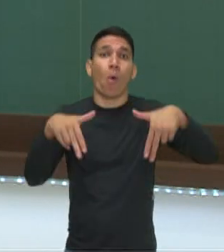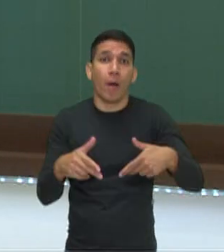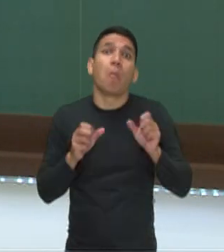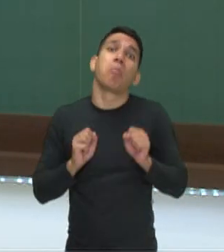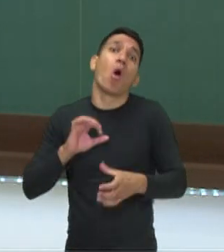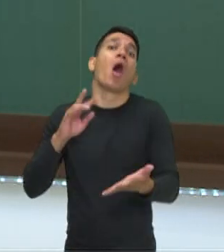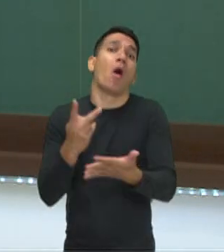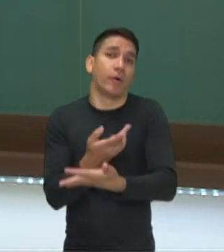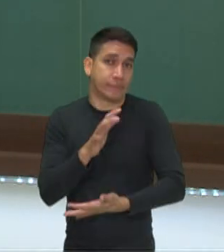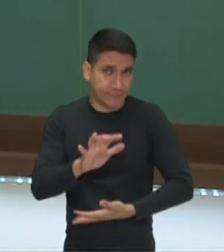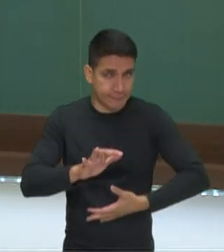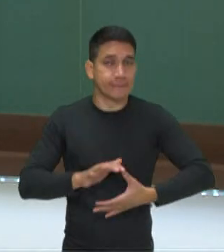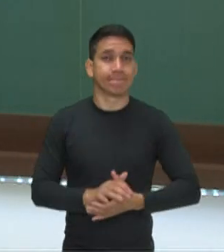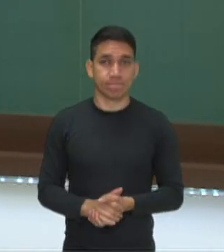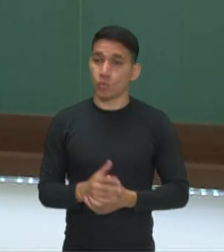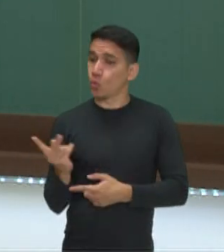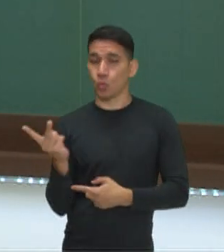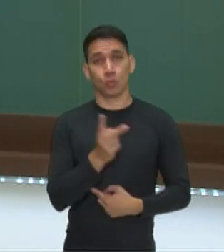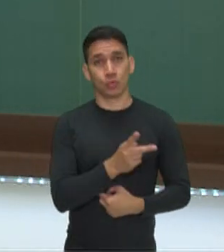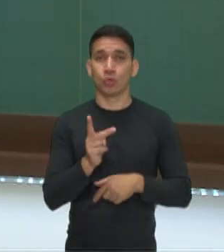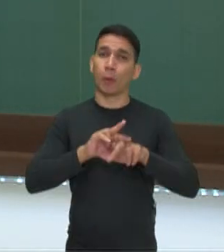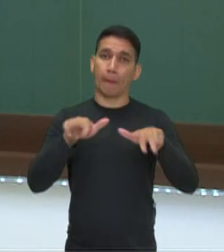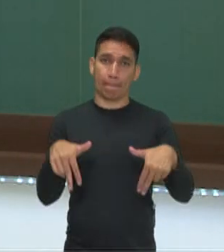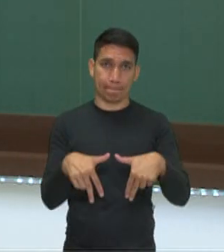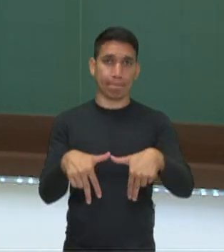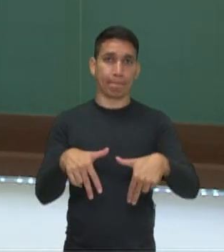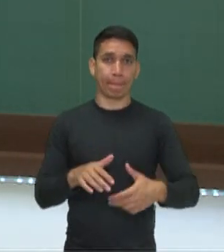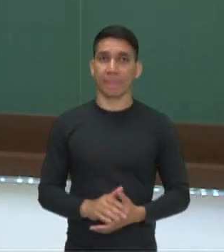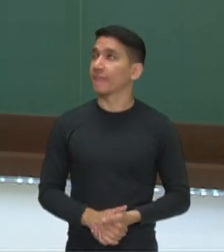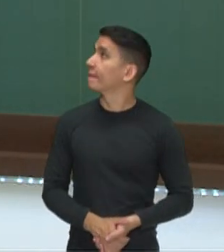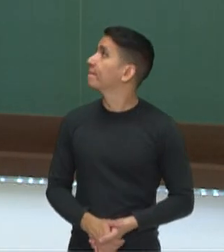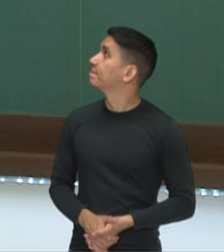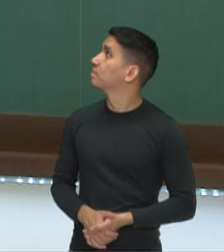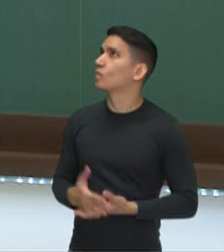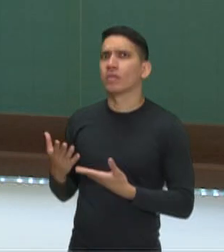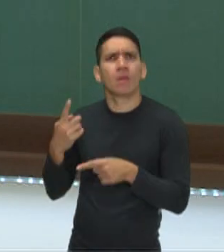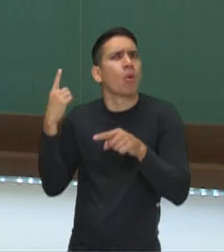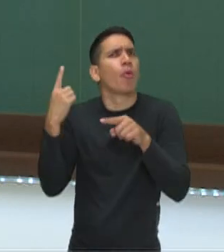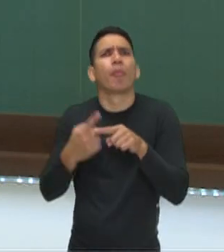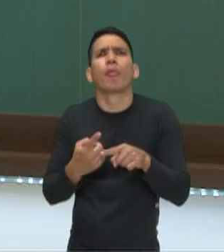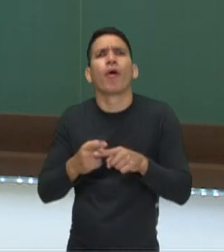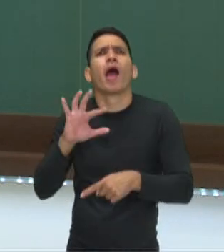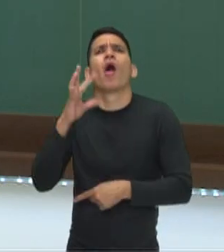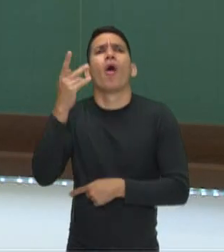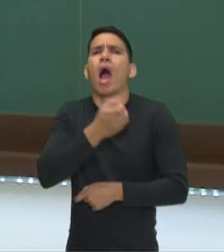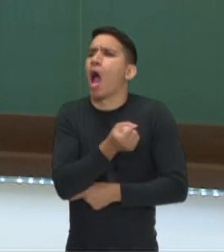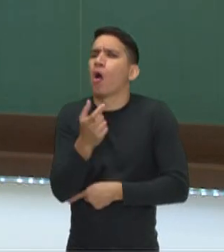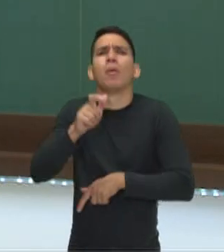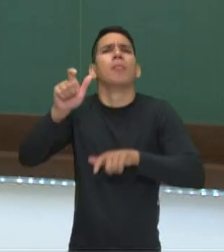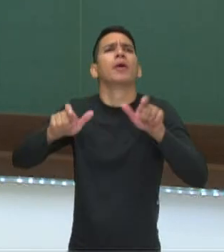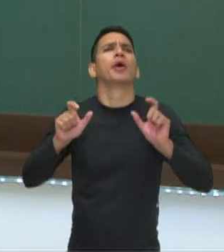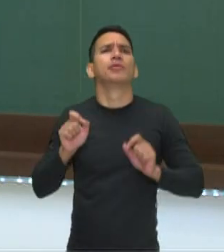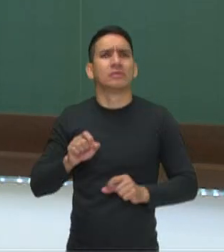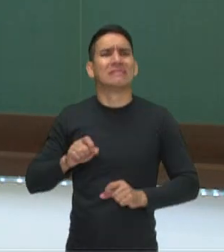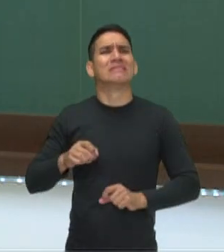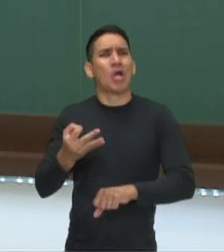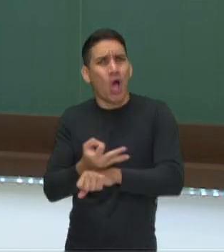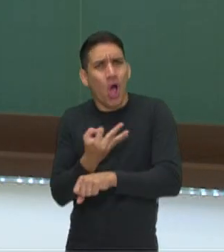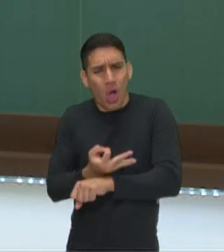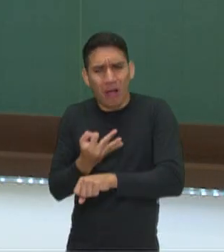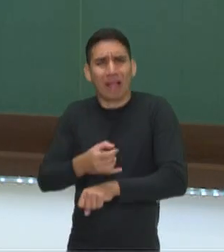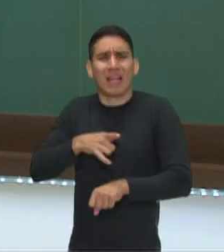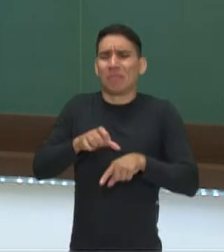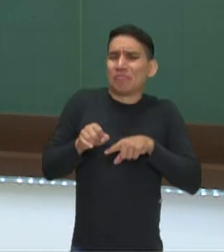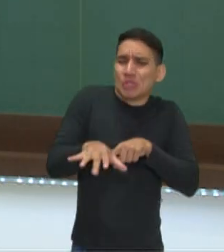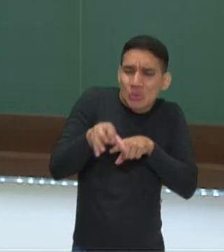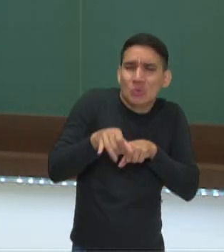sexo, pode acontecer com os dois gêneros aí. E por que, afinal, que algumas pessoas sofrem de